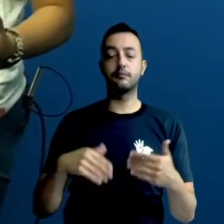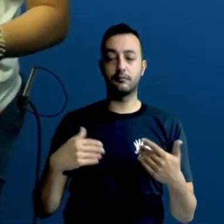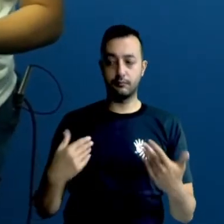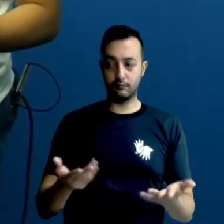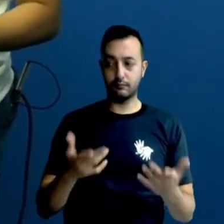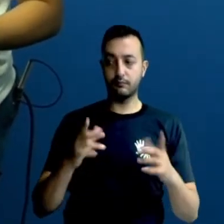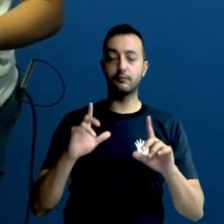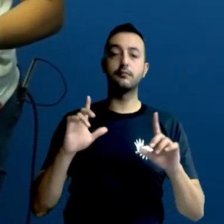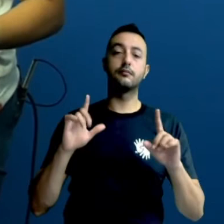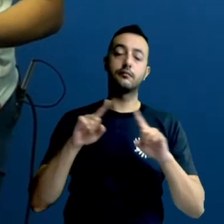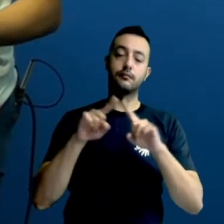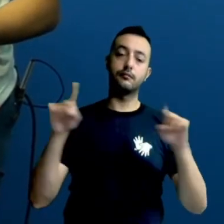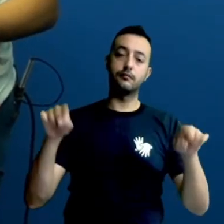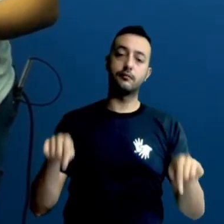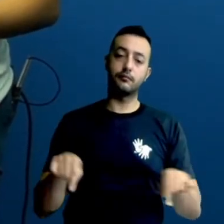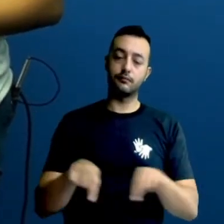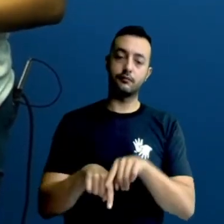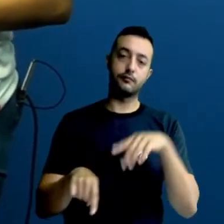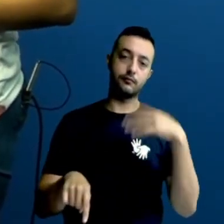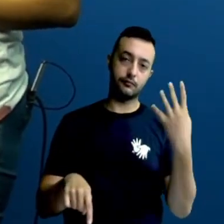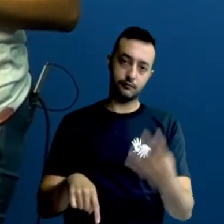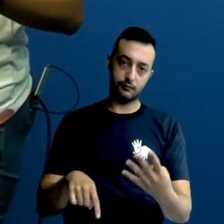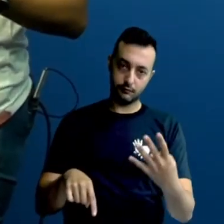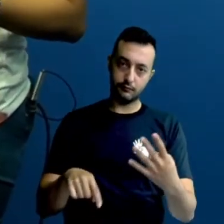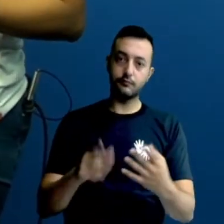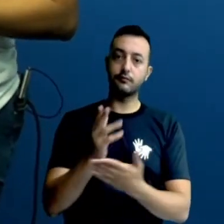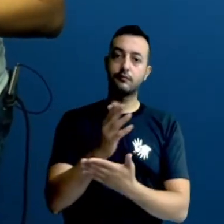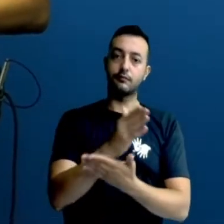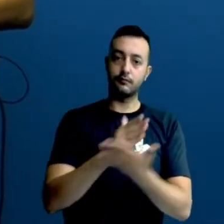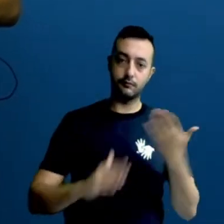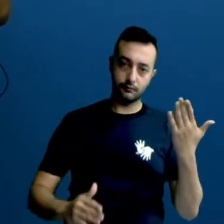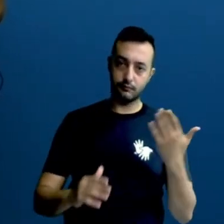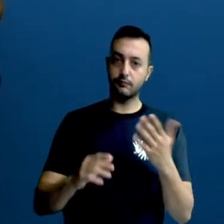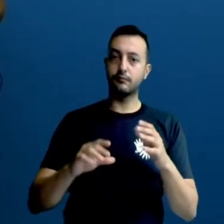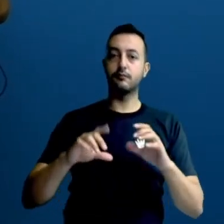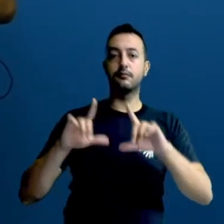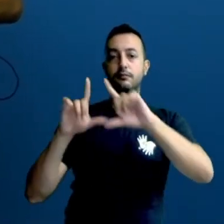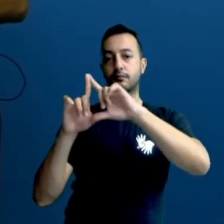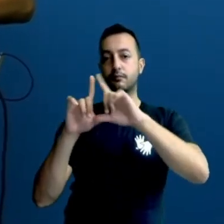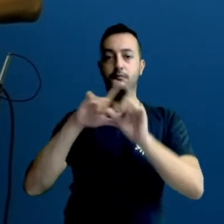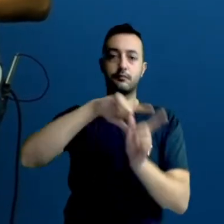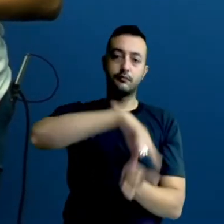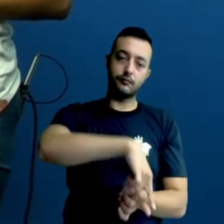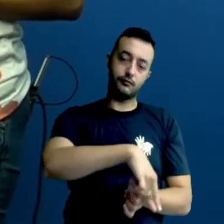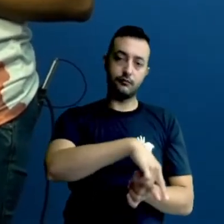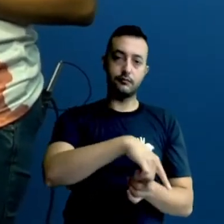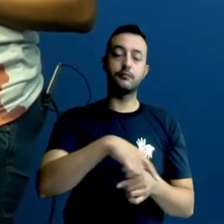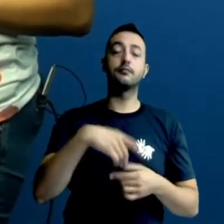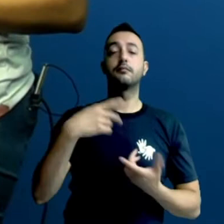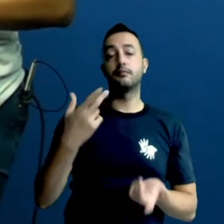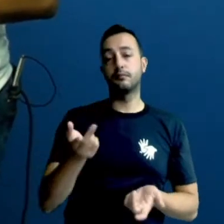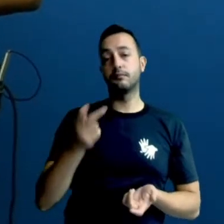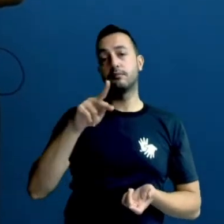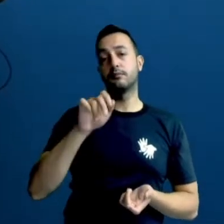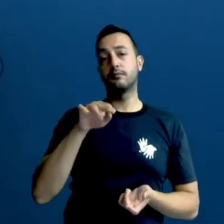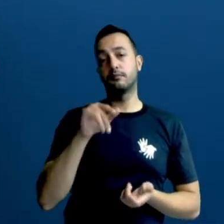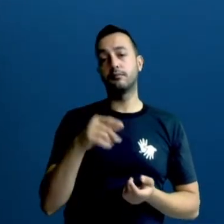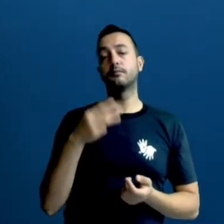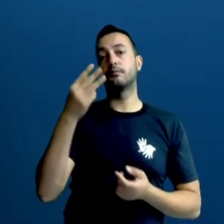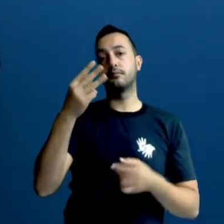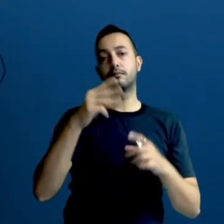do quadrilátero, né? O quadrilátero é dividido lá, ó, em 2 triângulos. O pentágono, dividido em 3 triângulos.